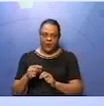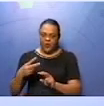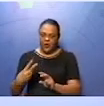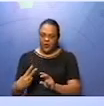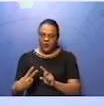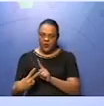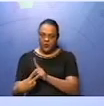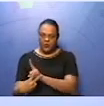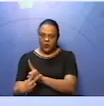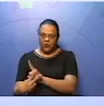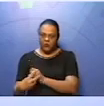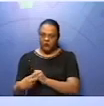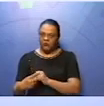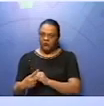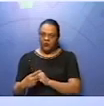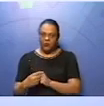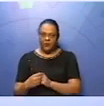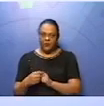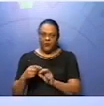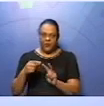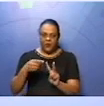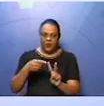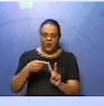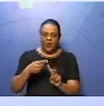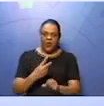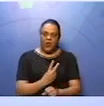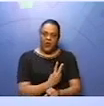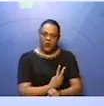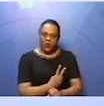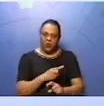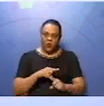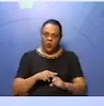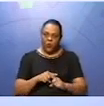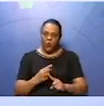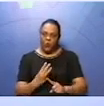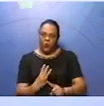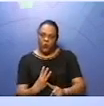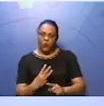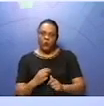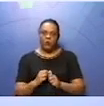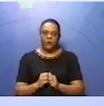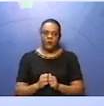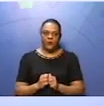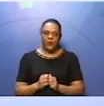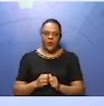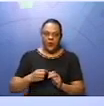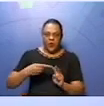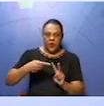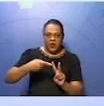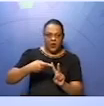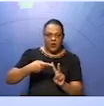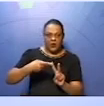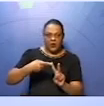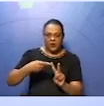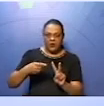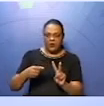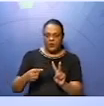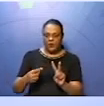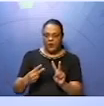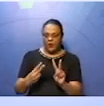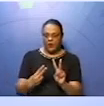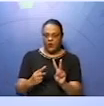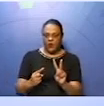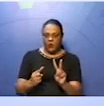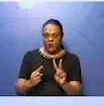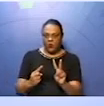tem nada. Olha a setinha, vai ficar 2 vezes 3. Agora, o expoente da segunda vai